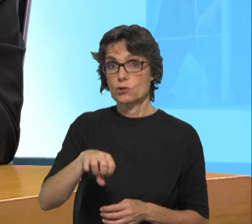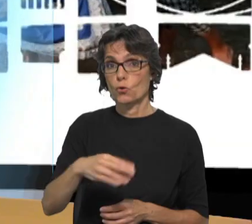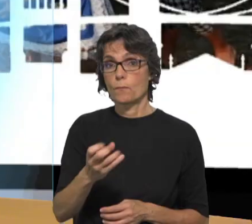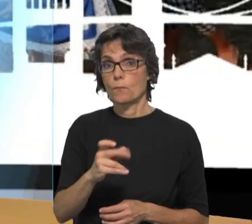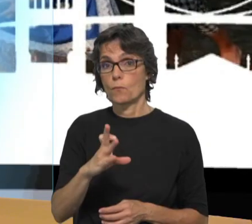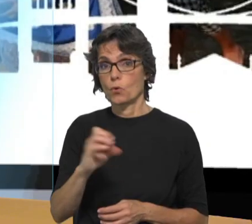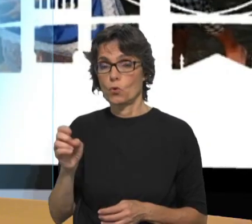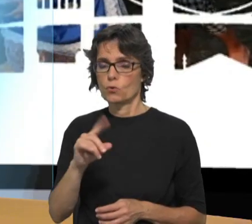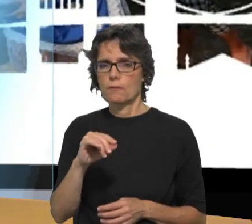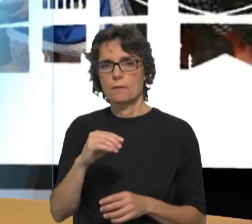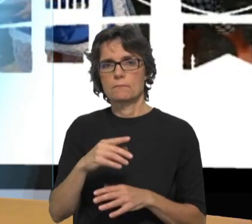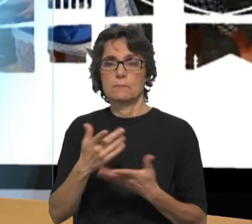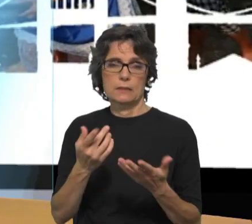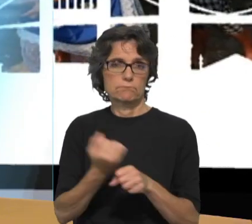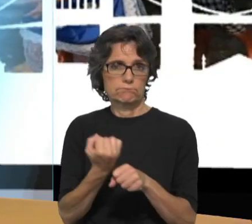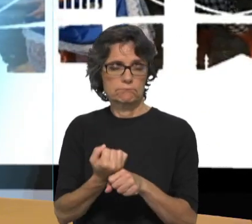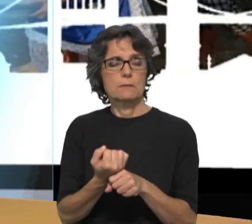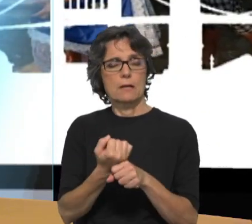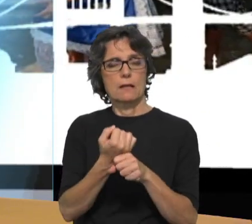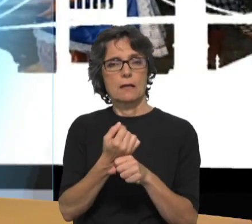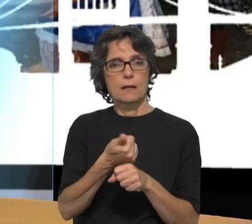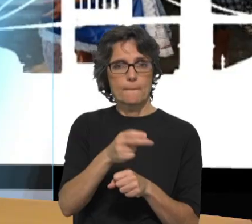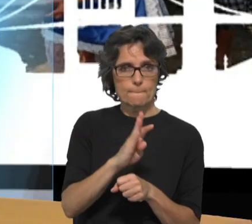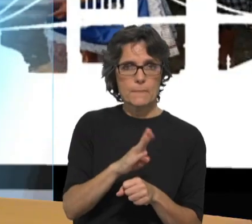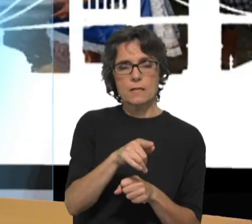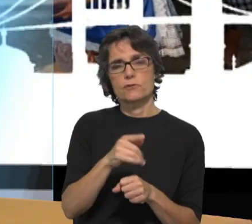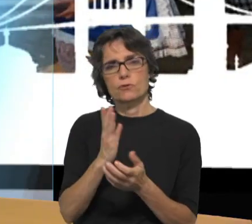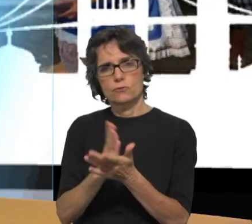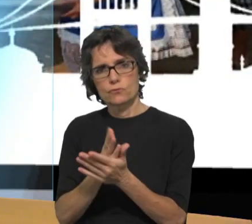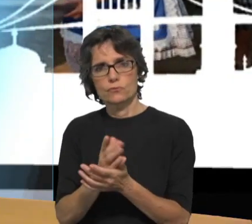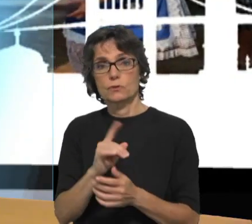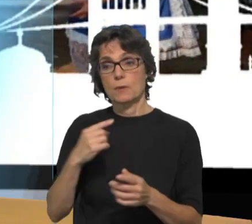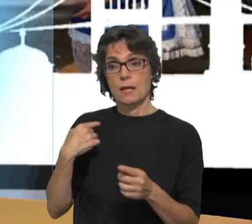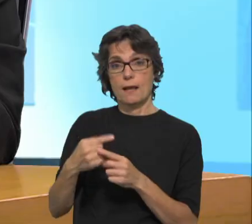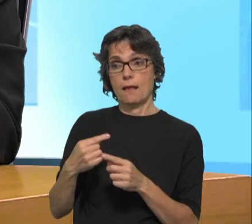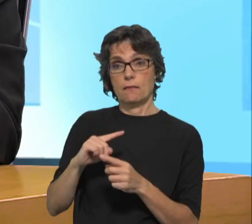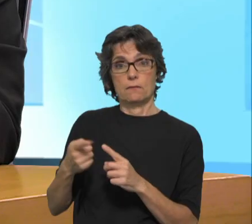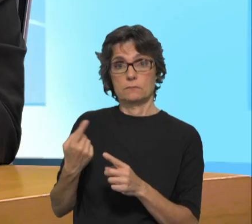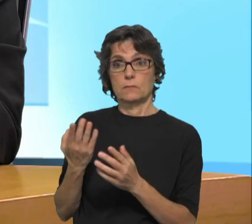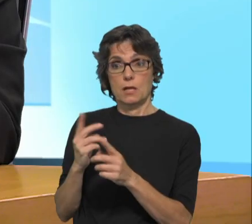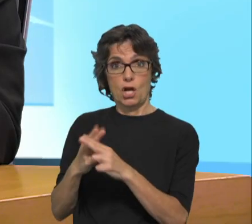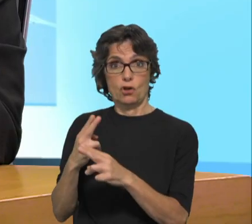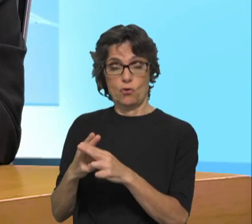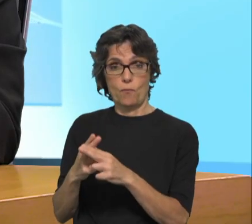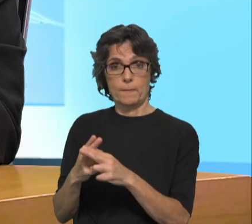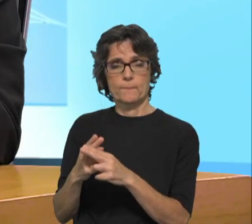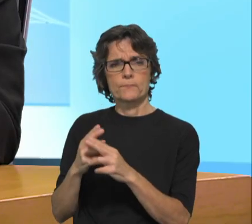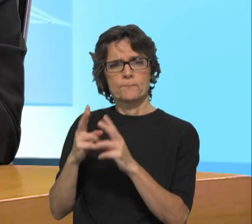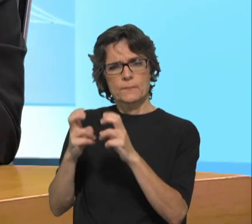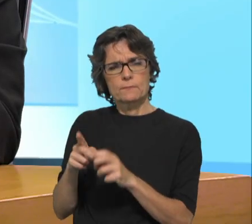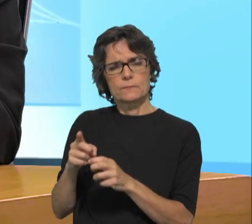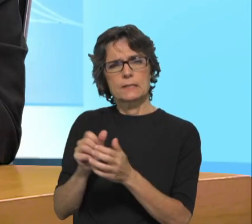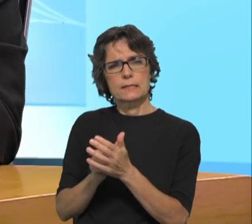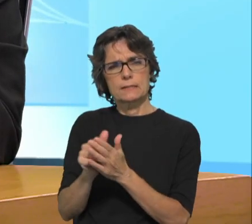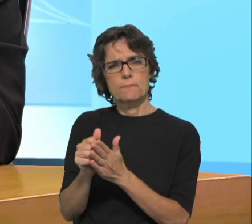investigação, do estudo, ao serviço da Diocese de Beja. Este último ano passou-o em Roma, já dissemos, estudando Sagrada Escritura. Que desafio foi este?